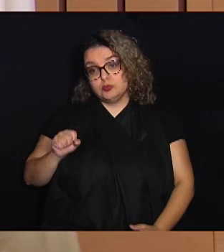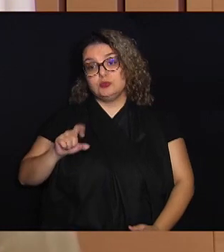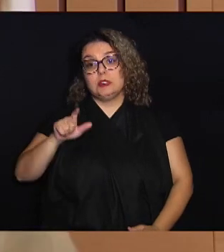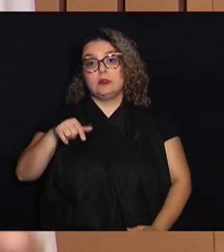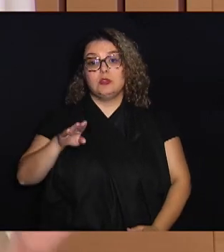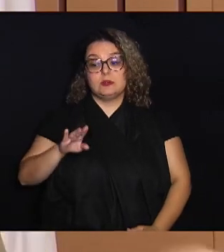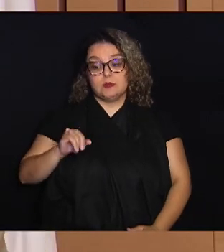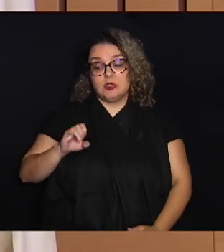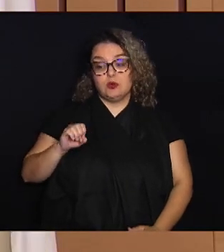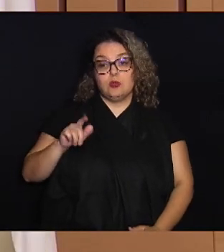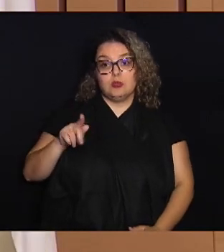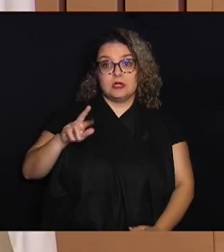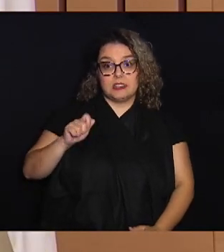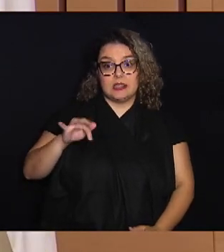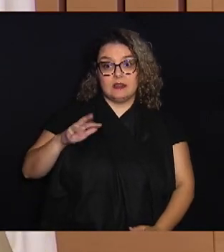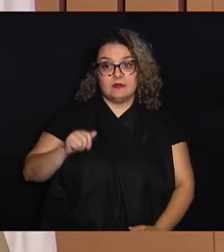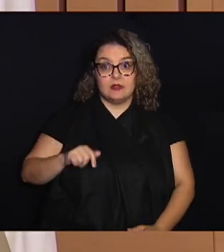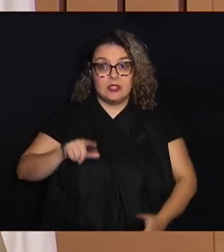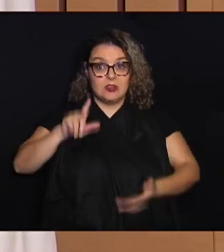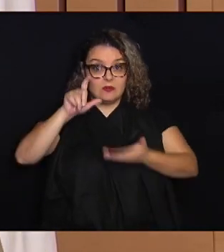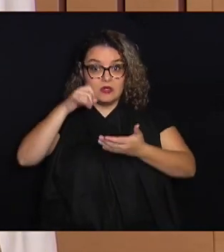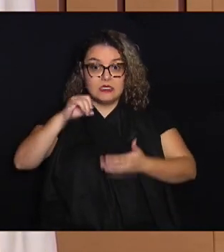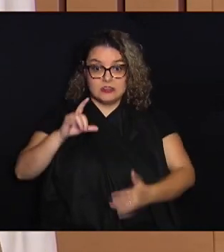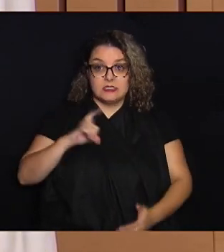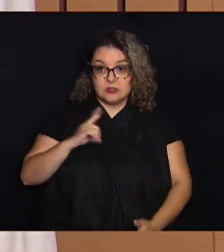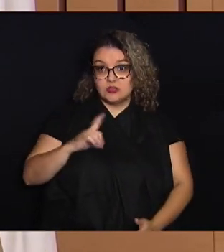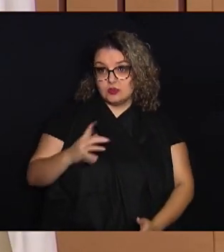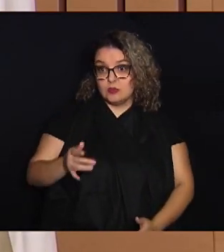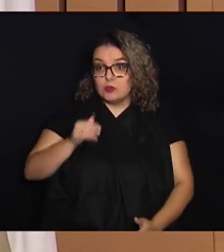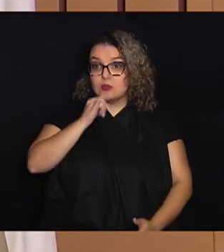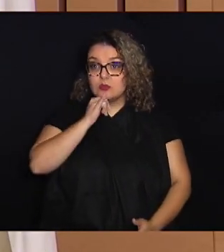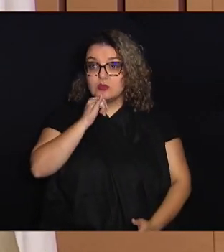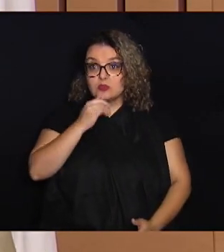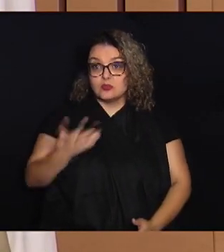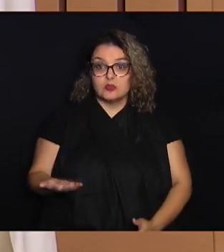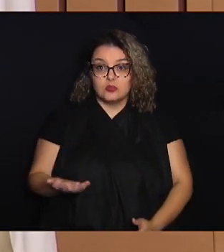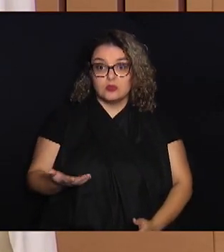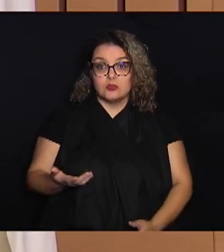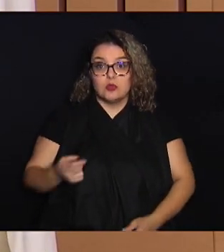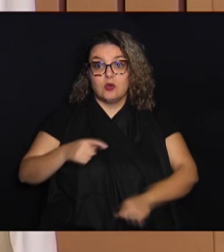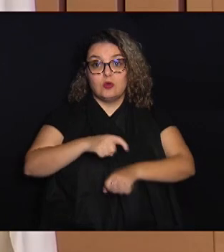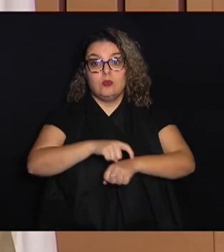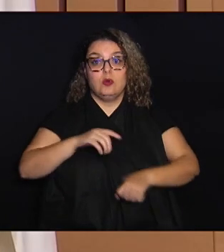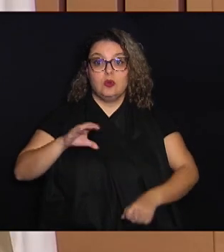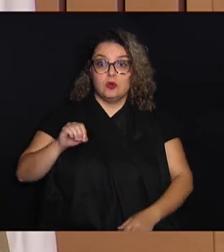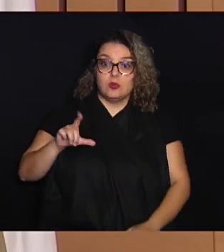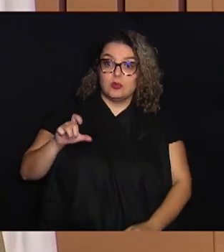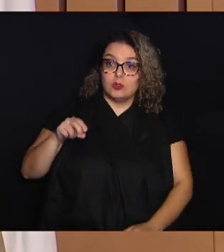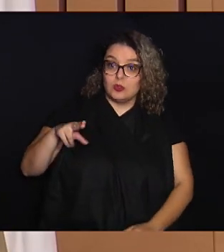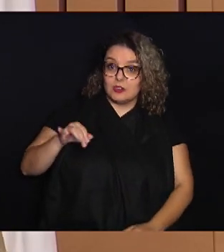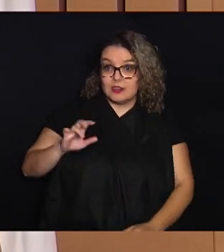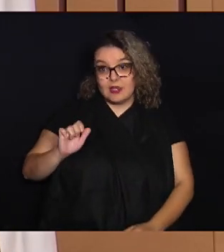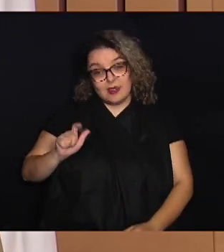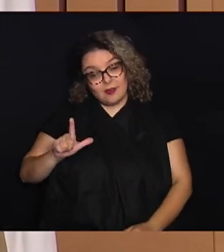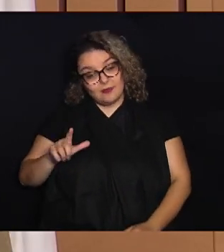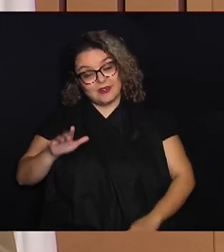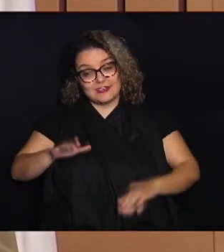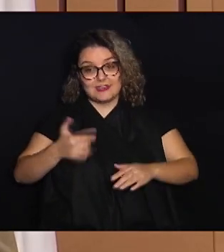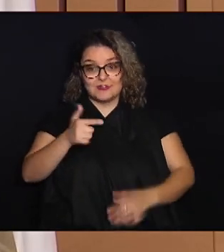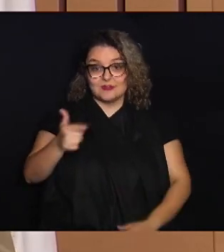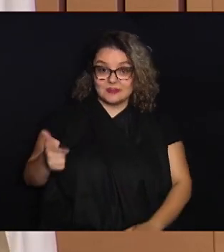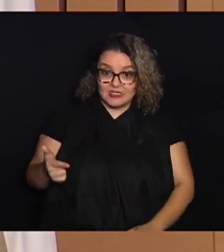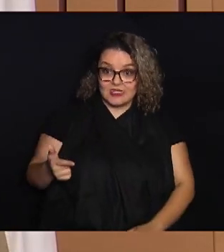biografia, fotografias, se por acaso tivermos, por exemplo, fotografias do período colonial, talvez não, mas